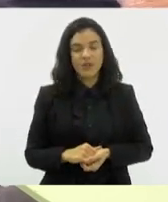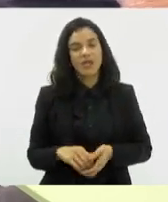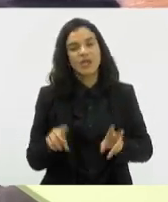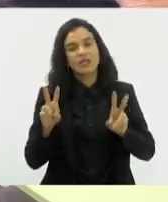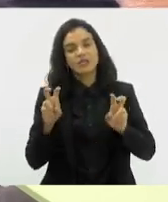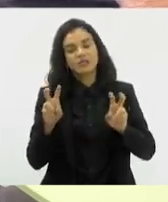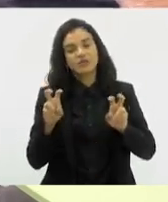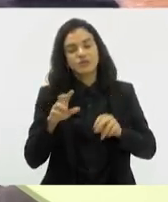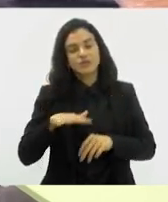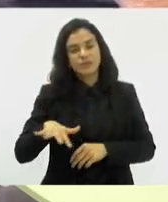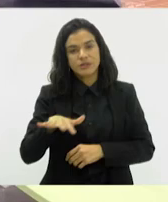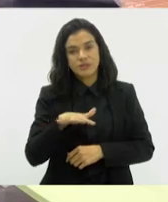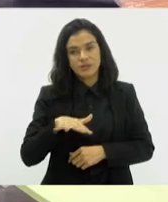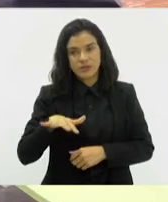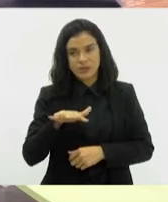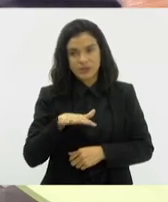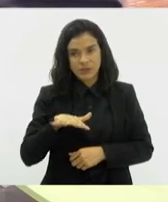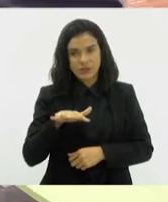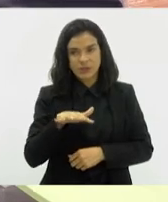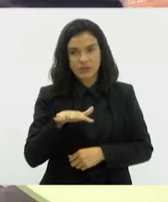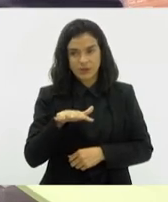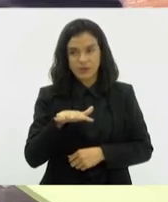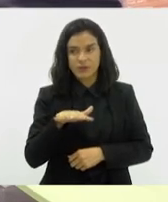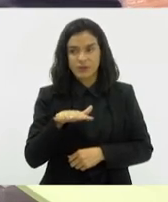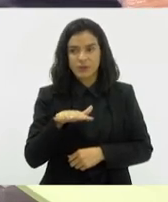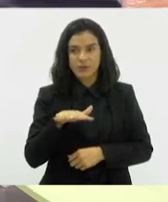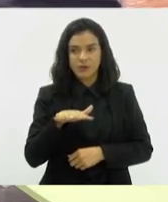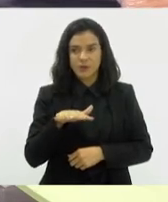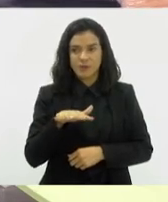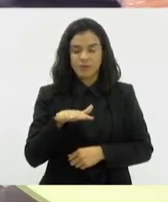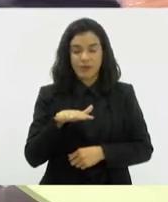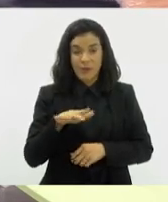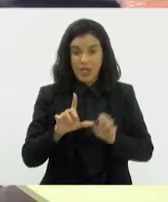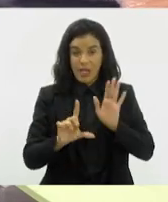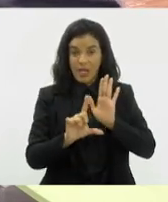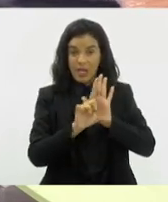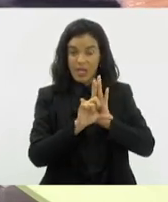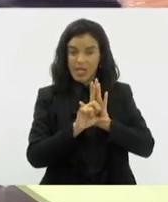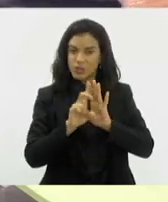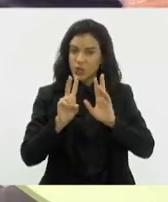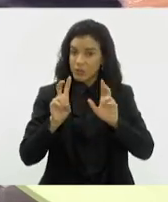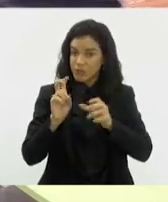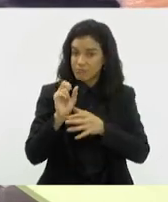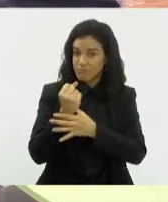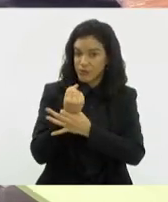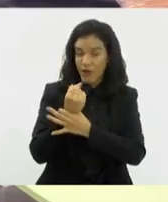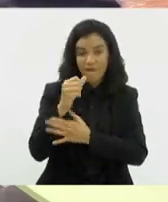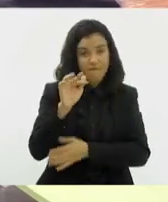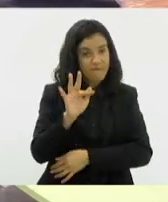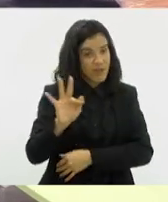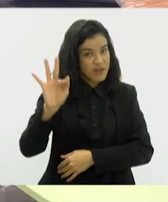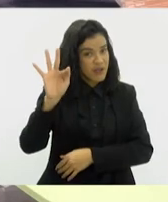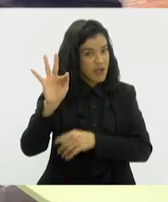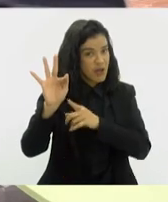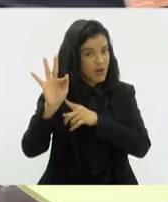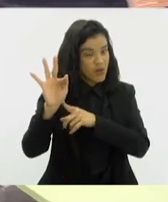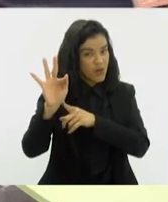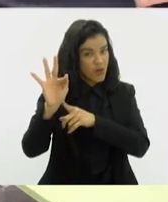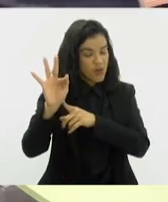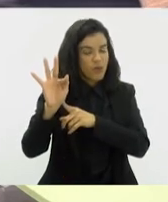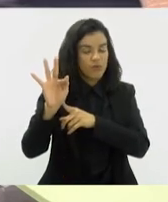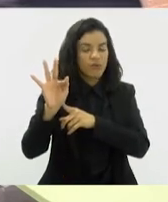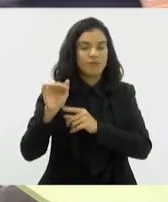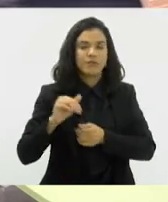aquela questão de que a legislação sobre seguro é federal. Em tese, é